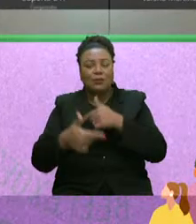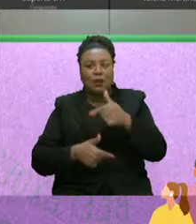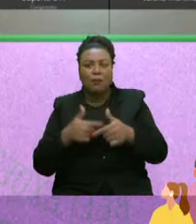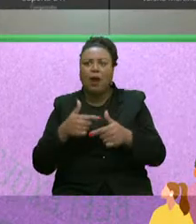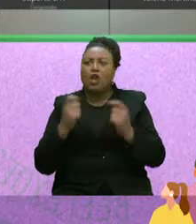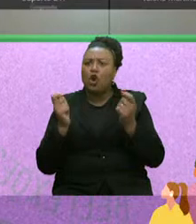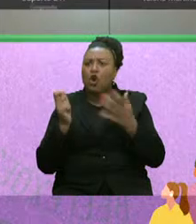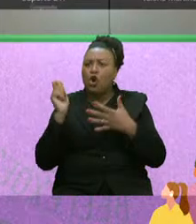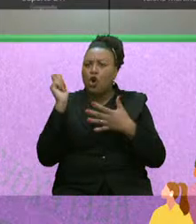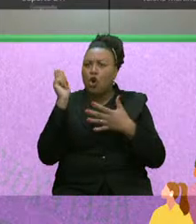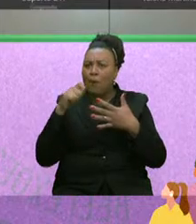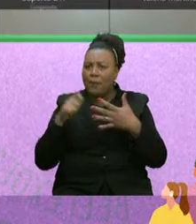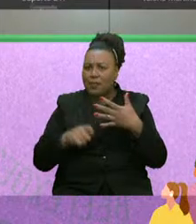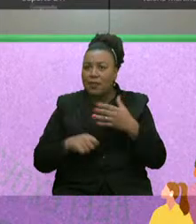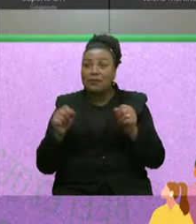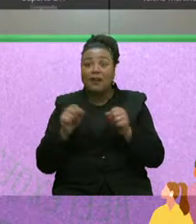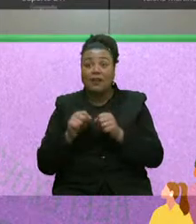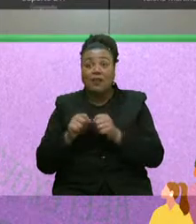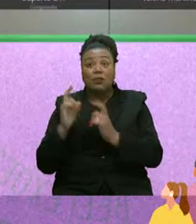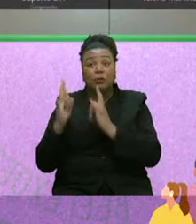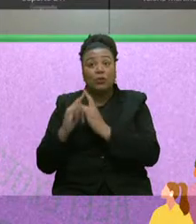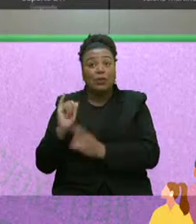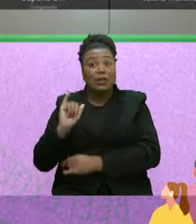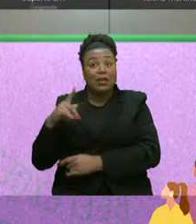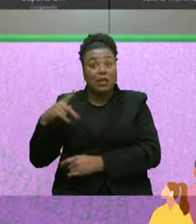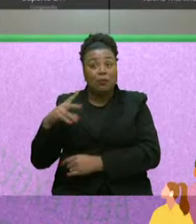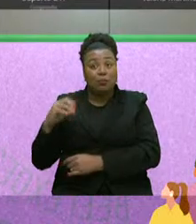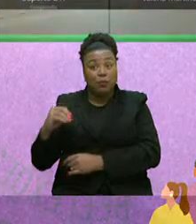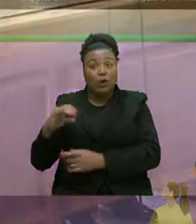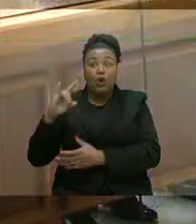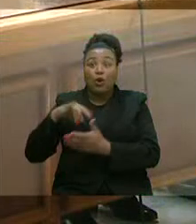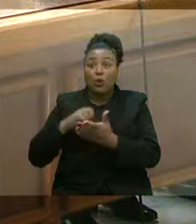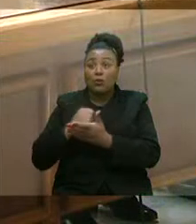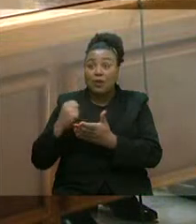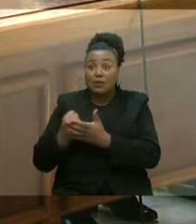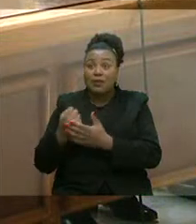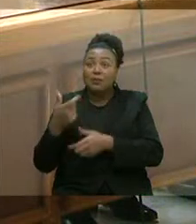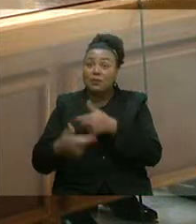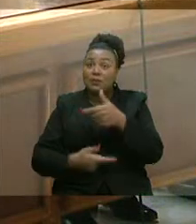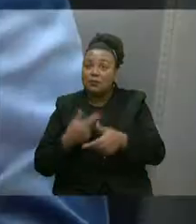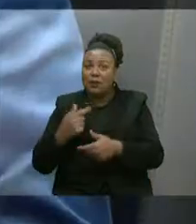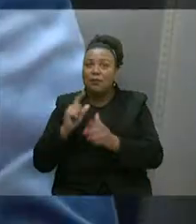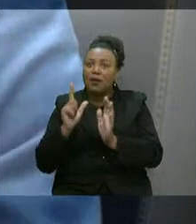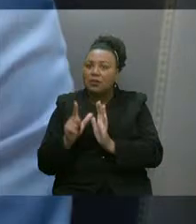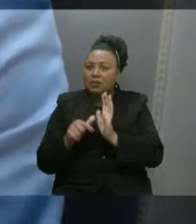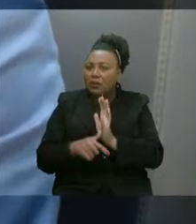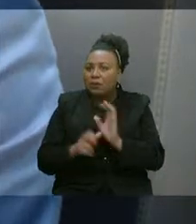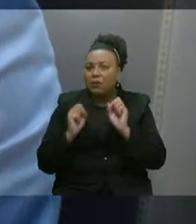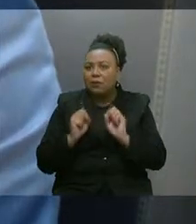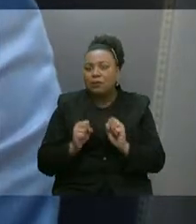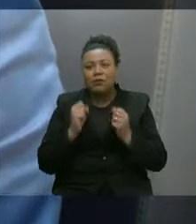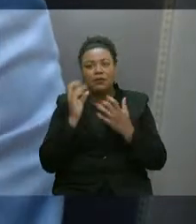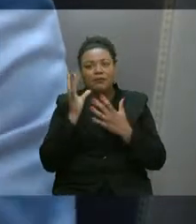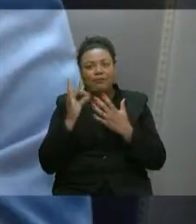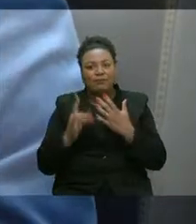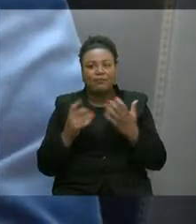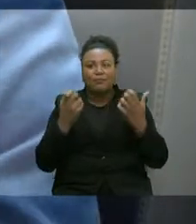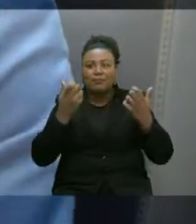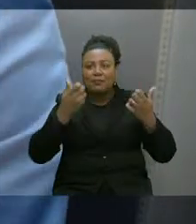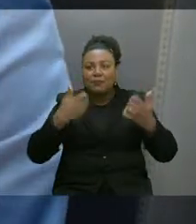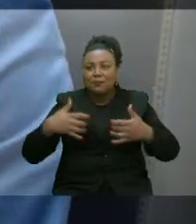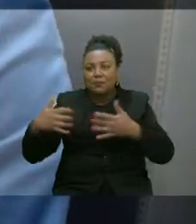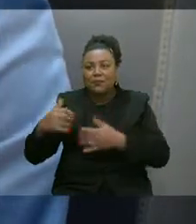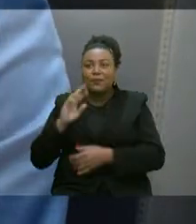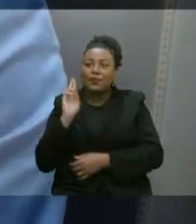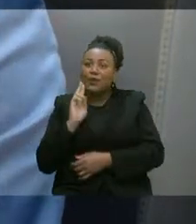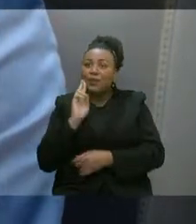muita competência feito pelo IPO, contratada que foi para essa empreitada, não é? E depois vai poder discriminar melhor os